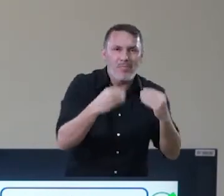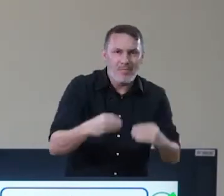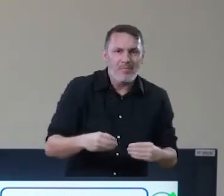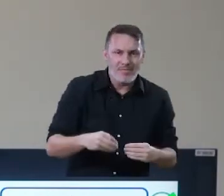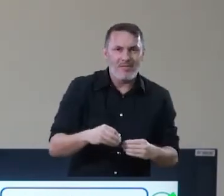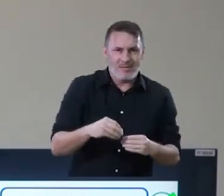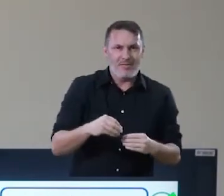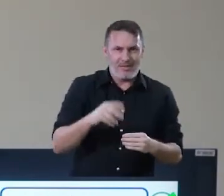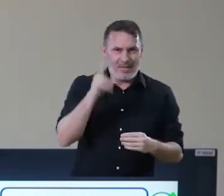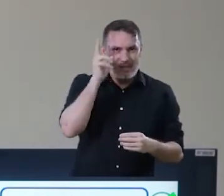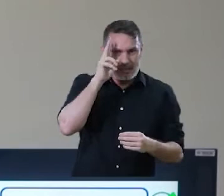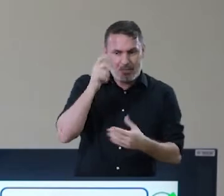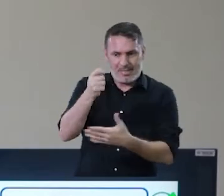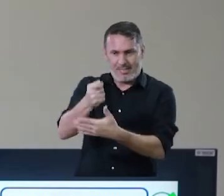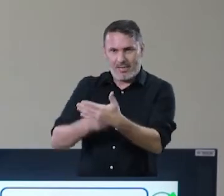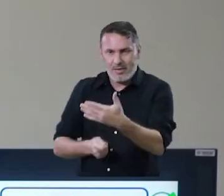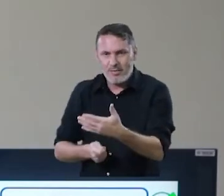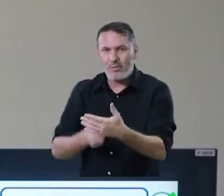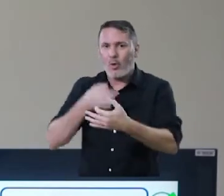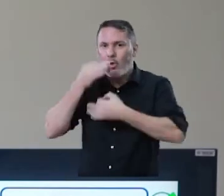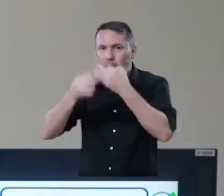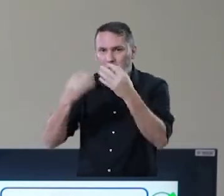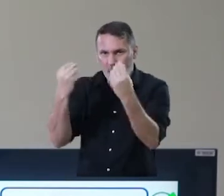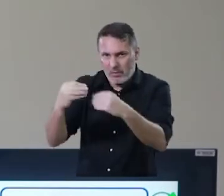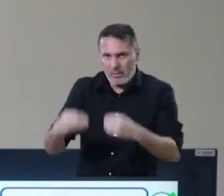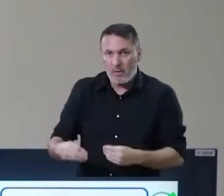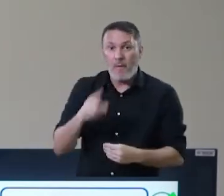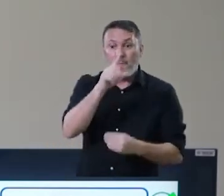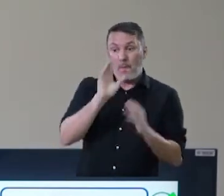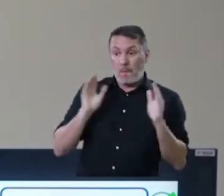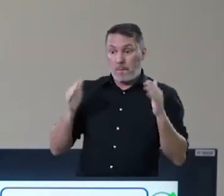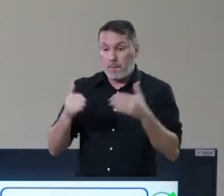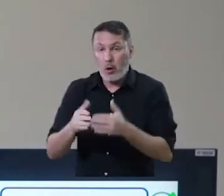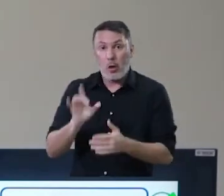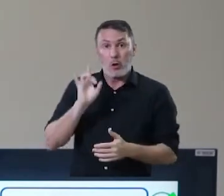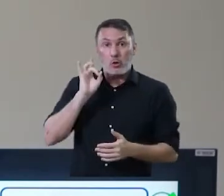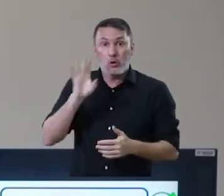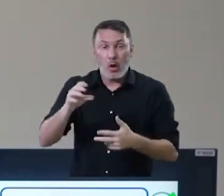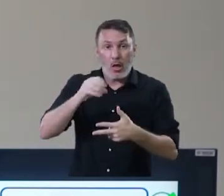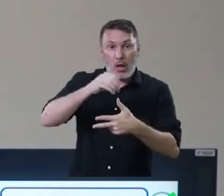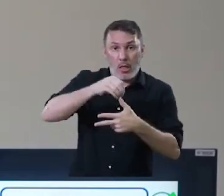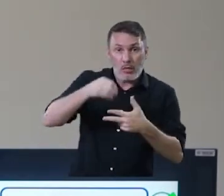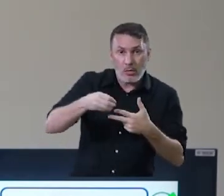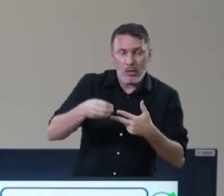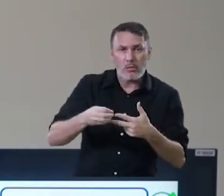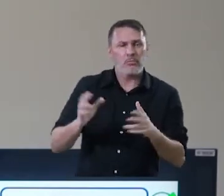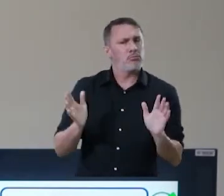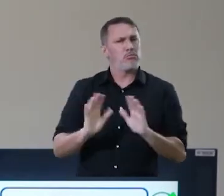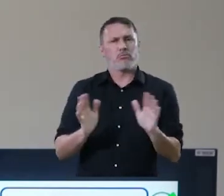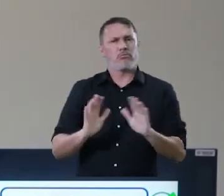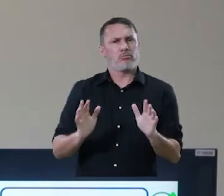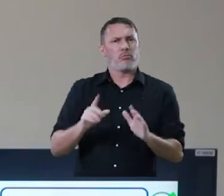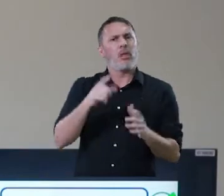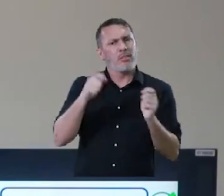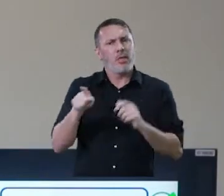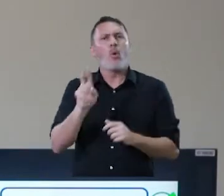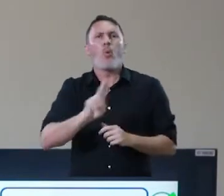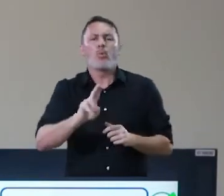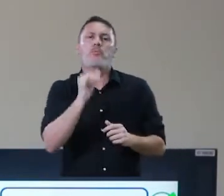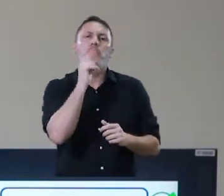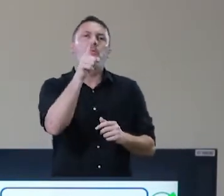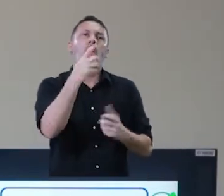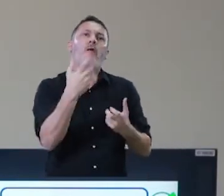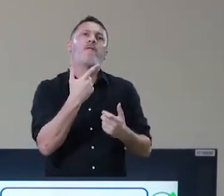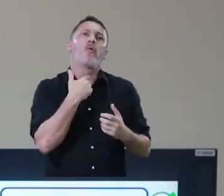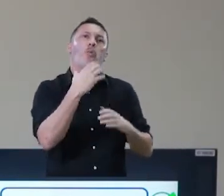Não foquem o texto dissertativo argumentativo apenas para o Exame Nacional do Ensino Médio. Pense também que você pode utilizar